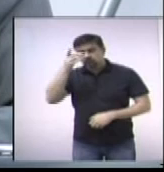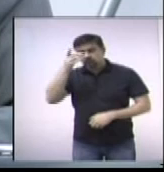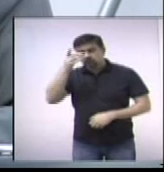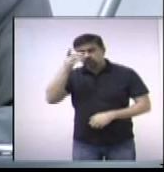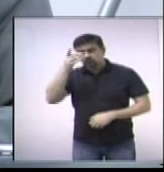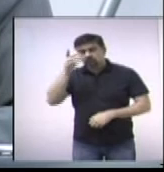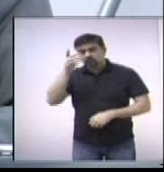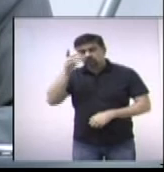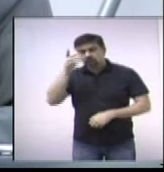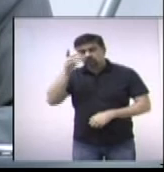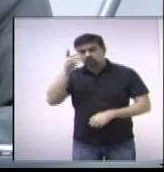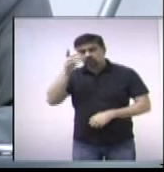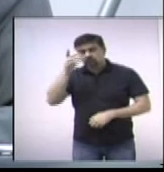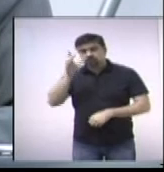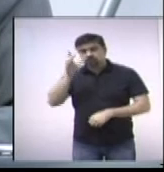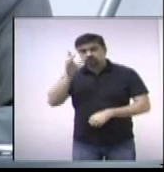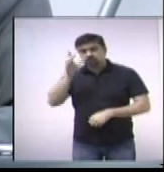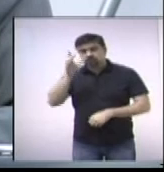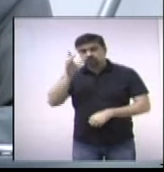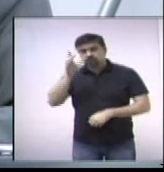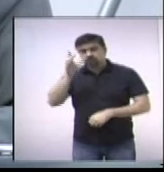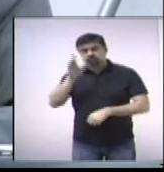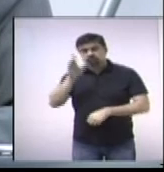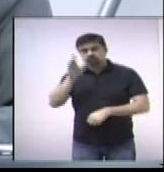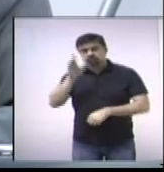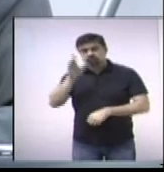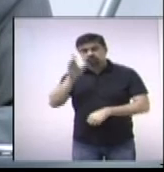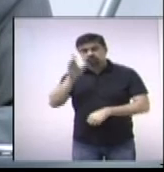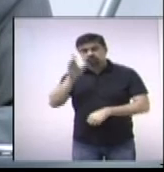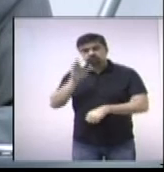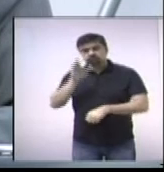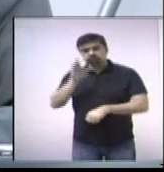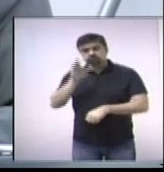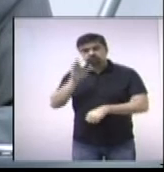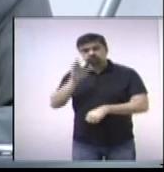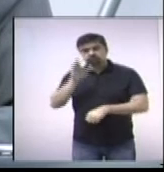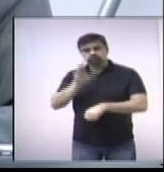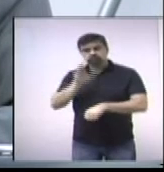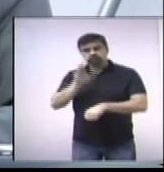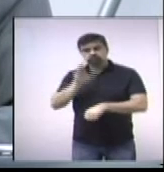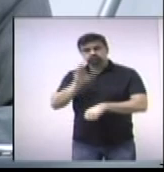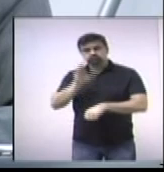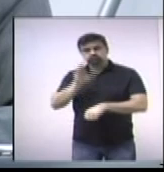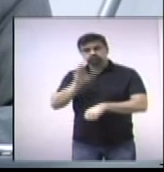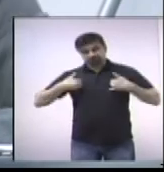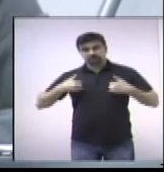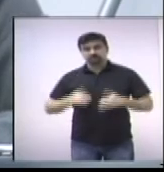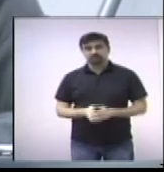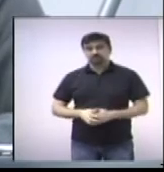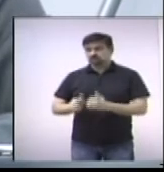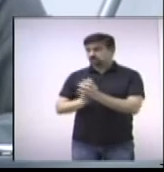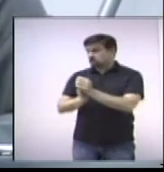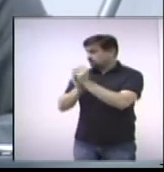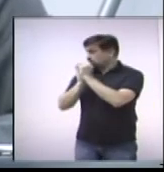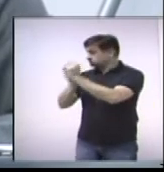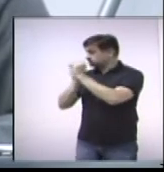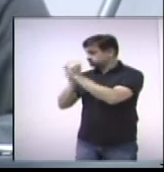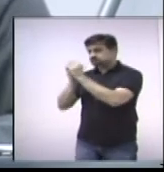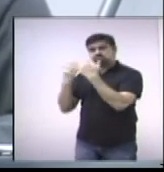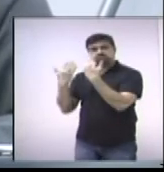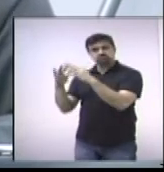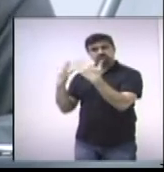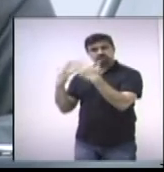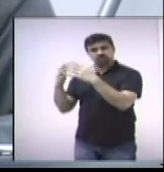Carlos, doutor Luiz, doutor Fernando. Então, essa é uma homenagem, uma moção muito carinhosa que eu